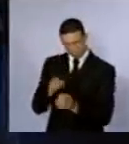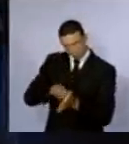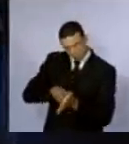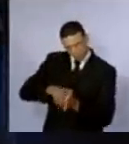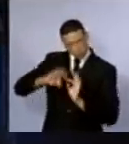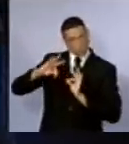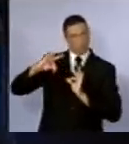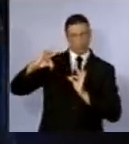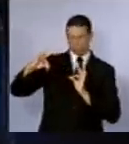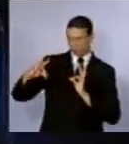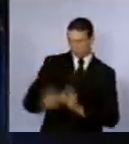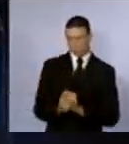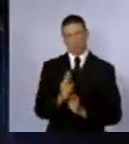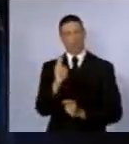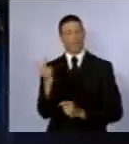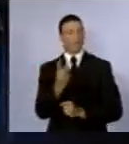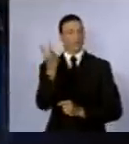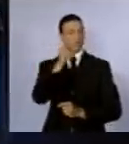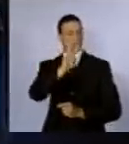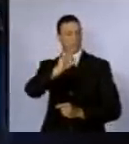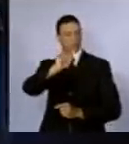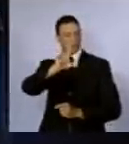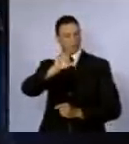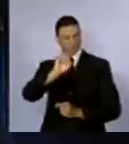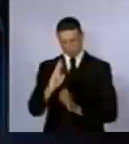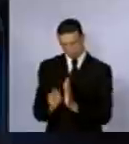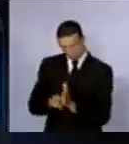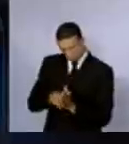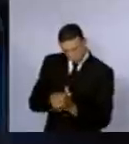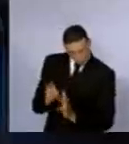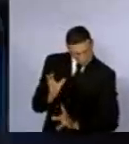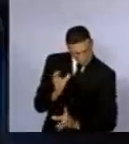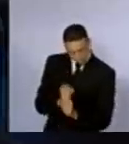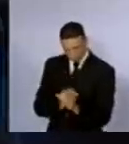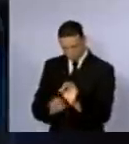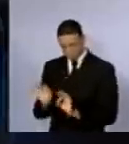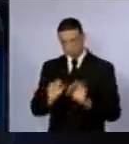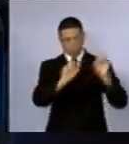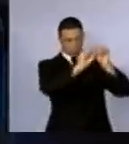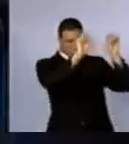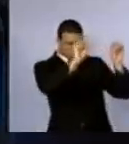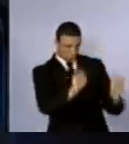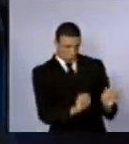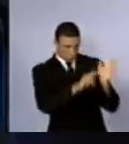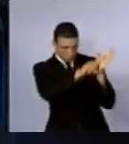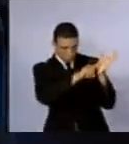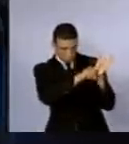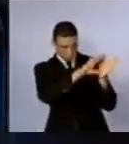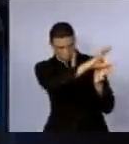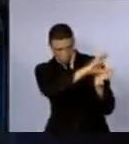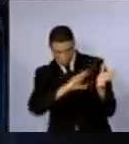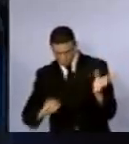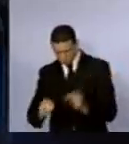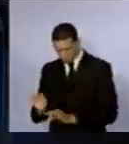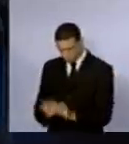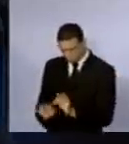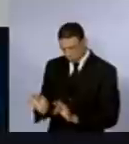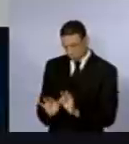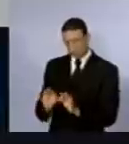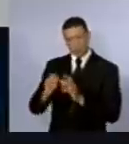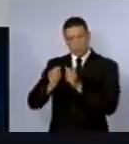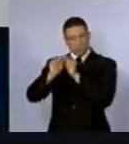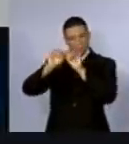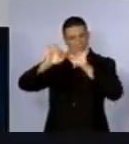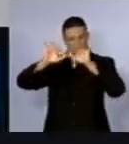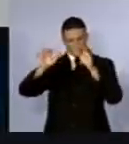todos esses valores que hoje a gente consegue medir nos sistemas, tanto a questão do campo elétrico, campo